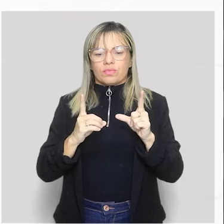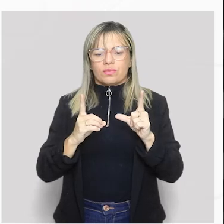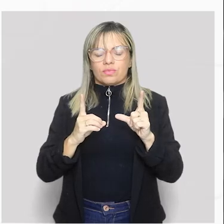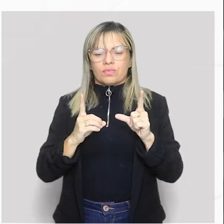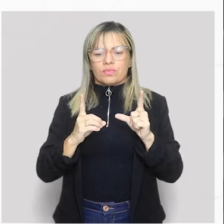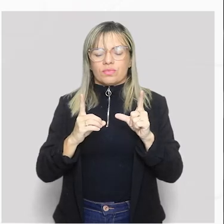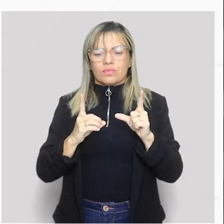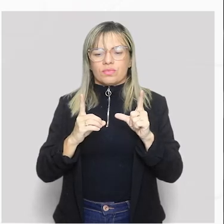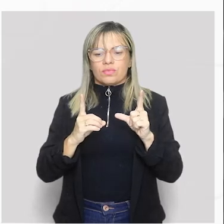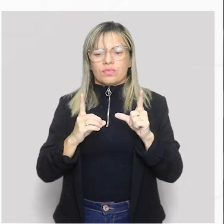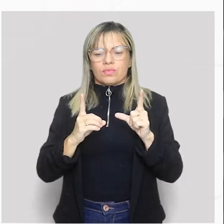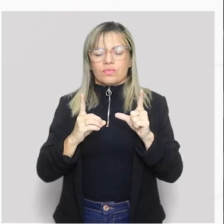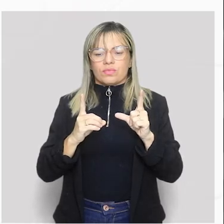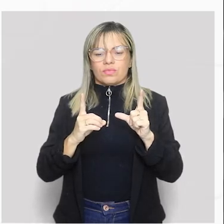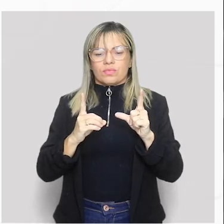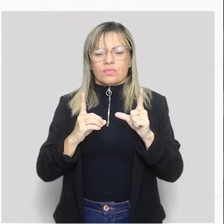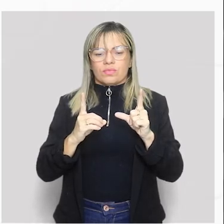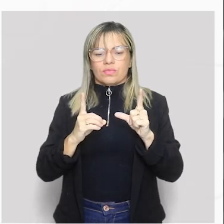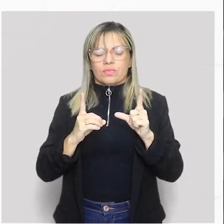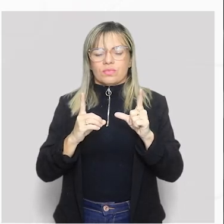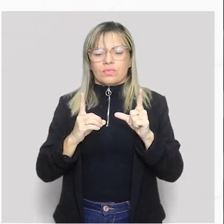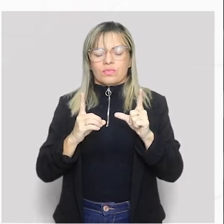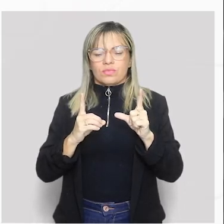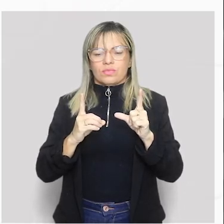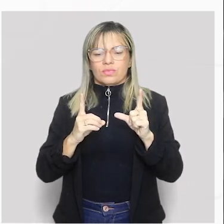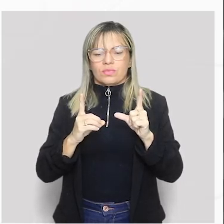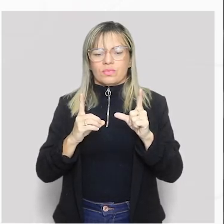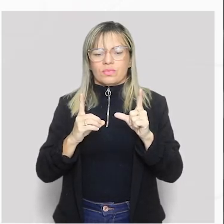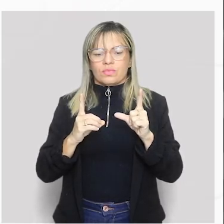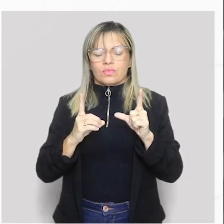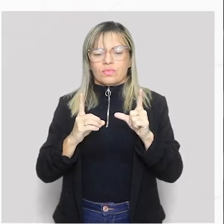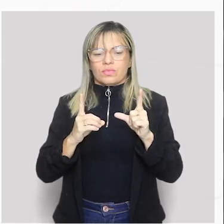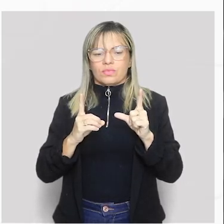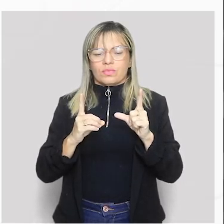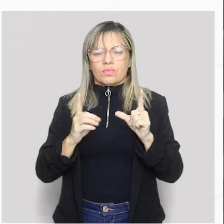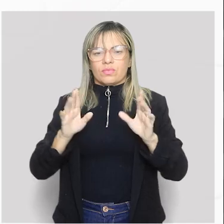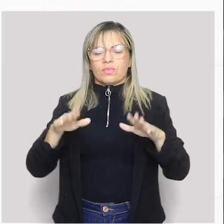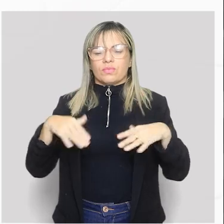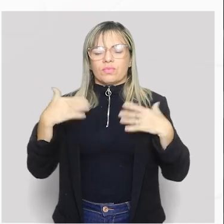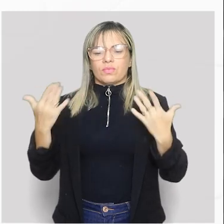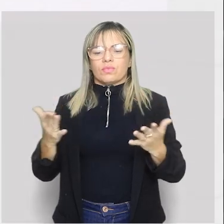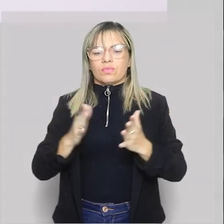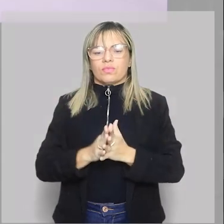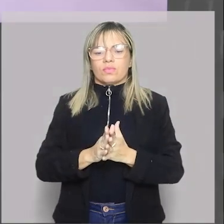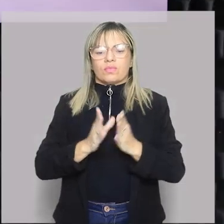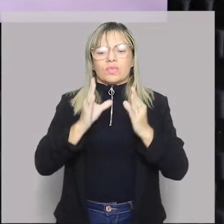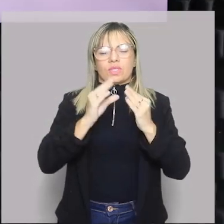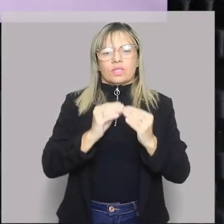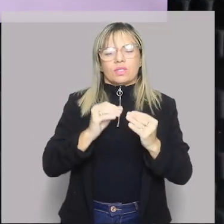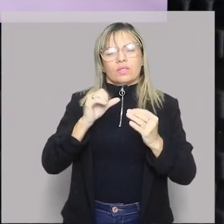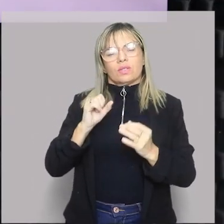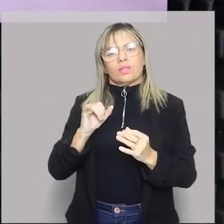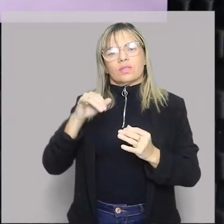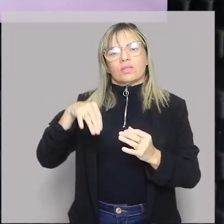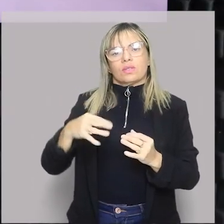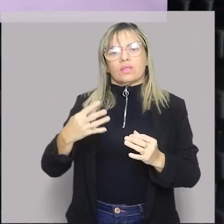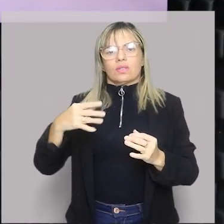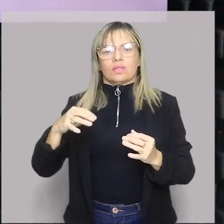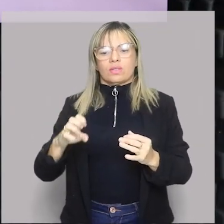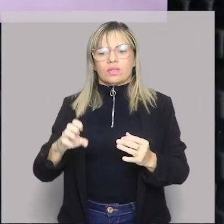aspectos de outro texto de forma encurtada e informativa. O que é que de forma encurtada? Sintetizada,